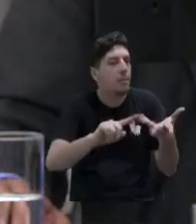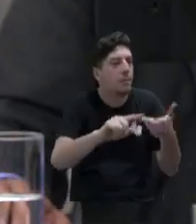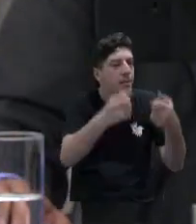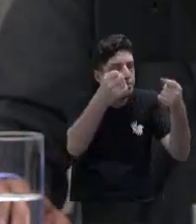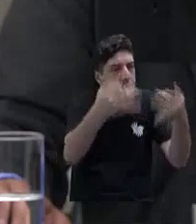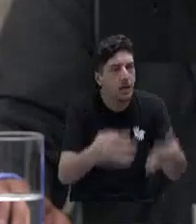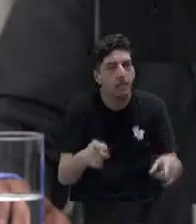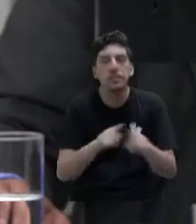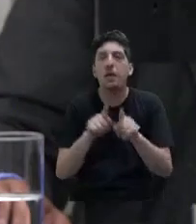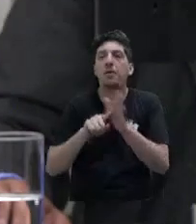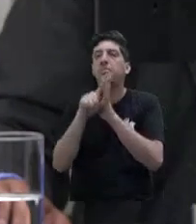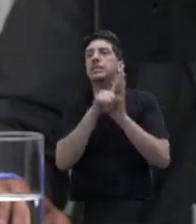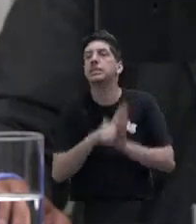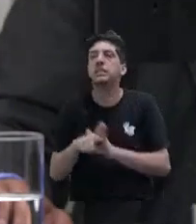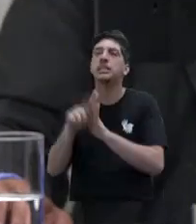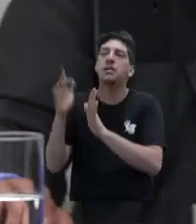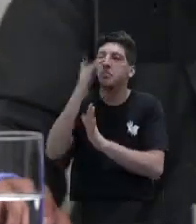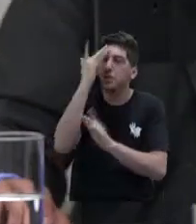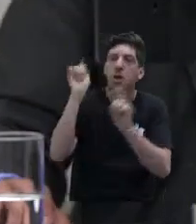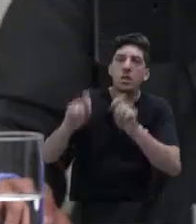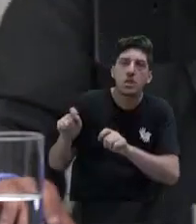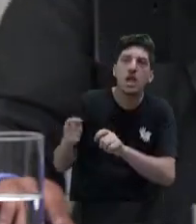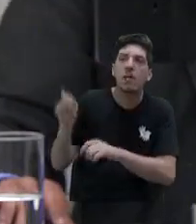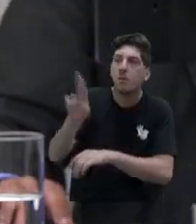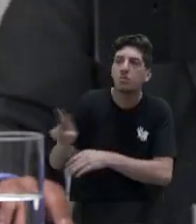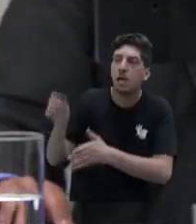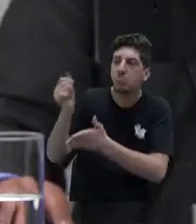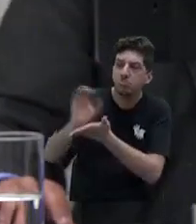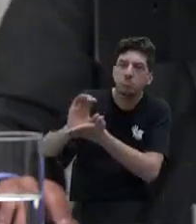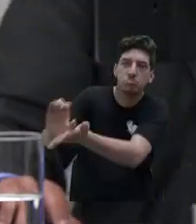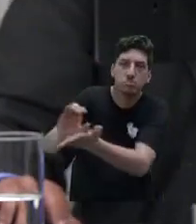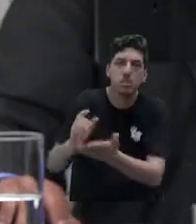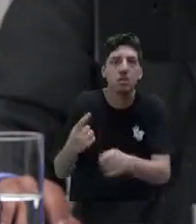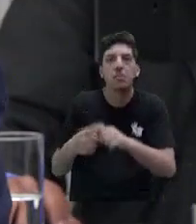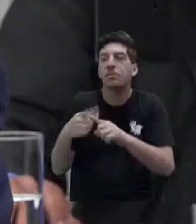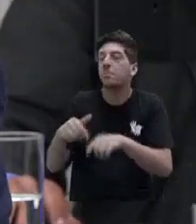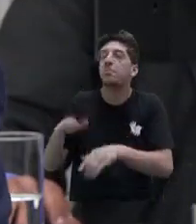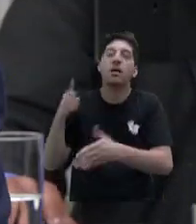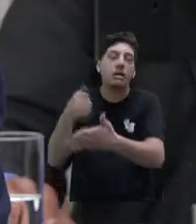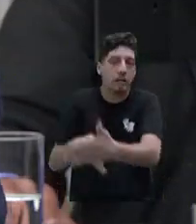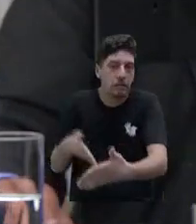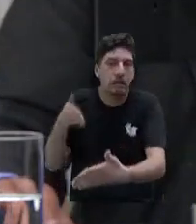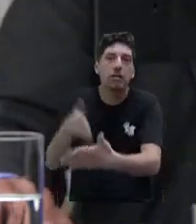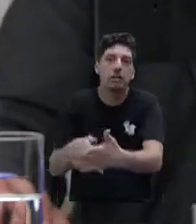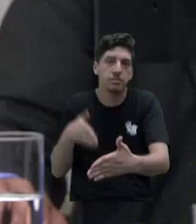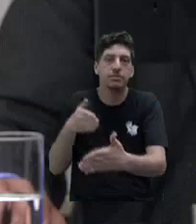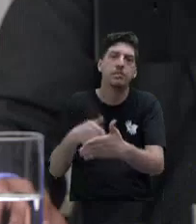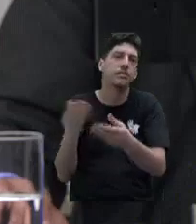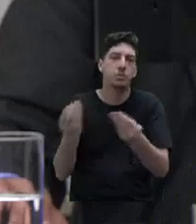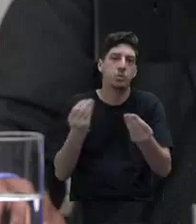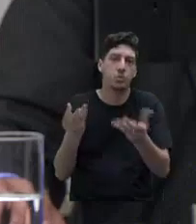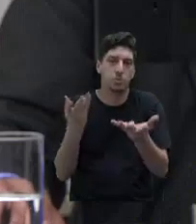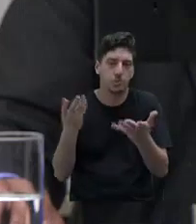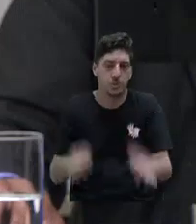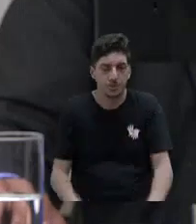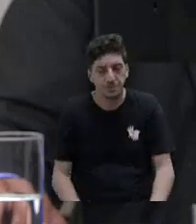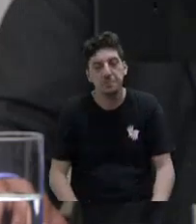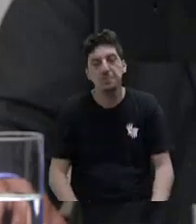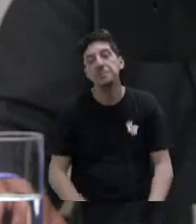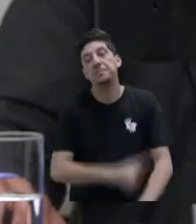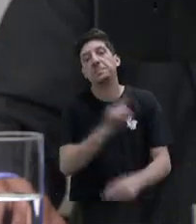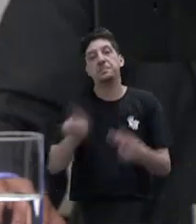ativa de possíveis beneficiários nos territórios que têm mais dificuldade de acesso aos recursos? A